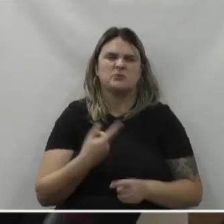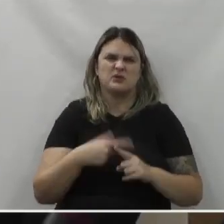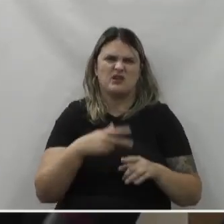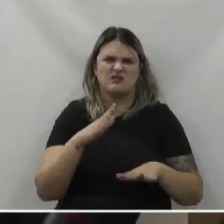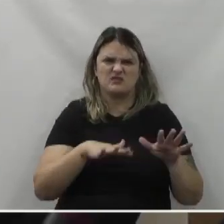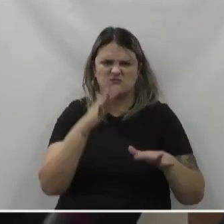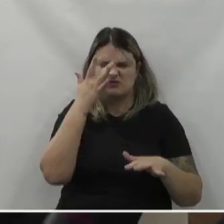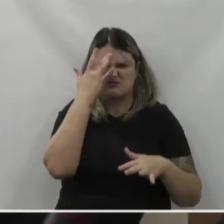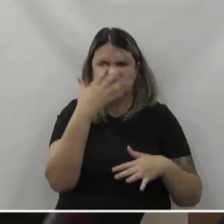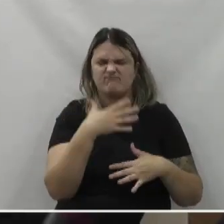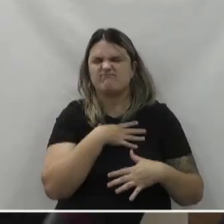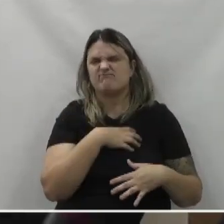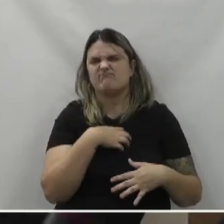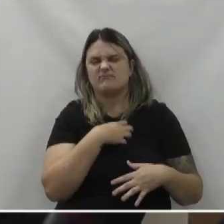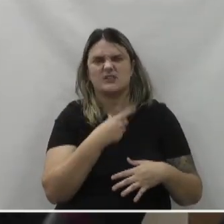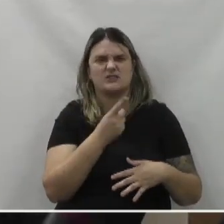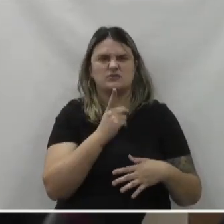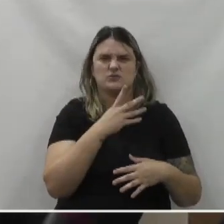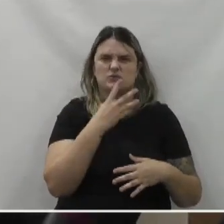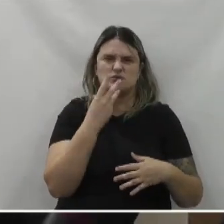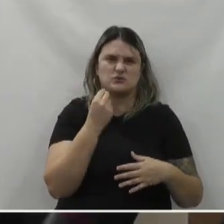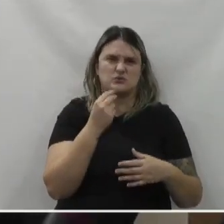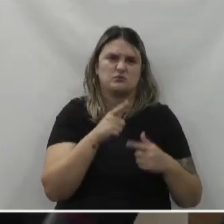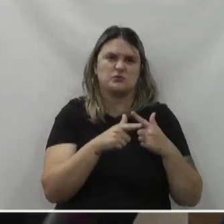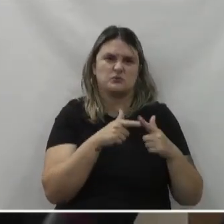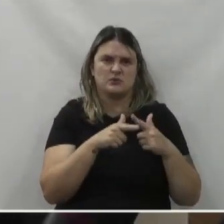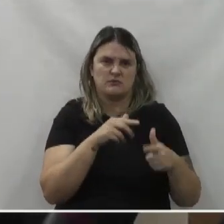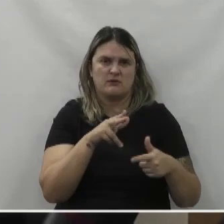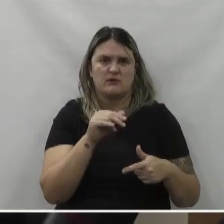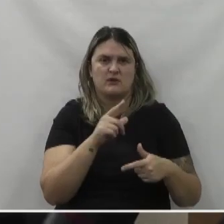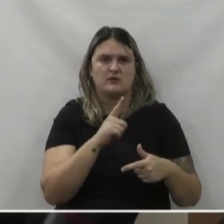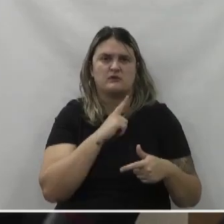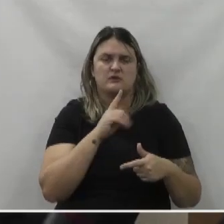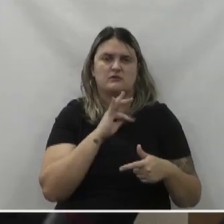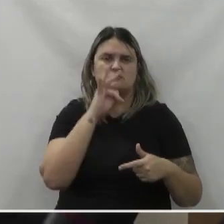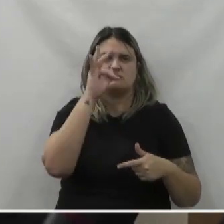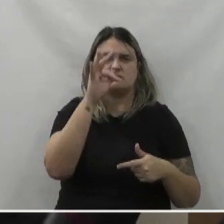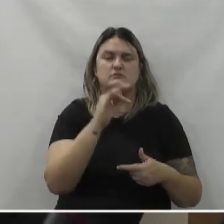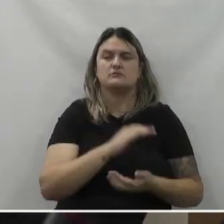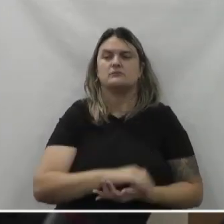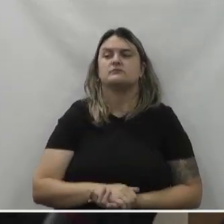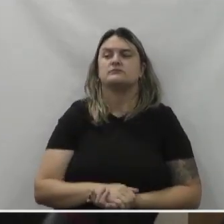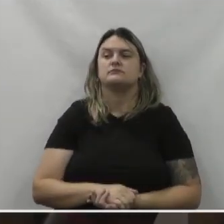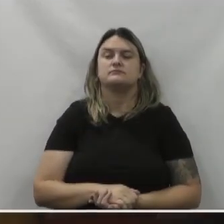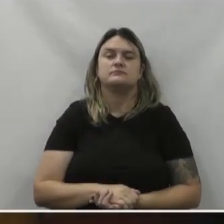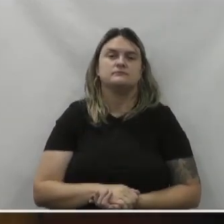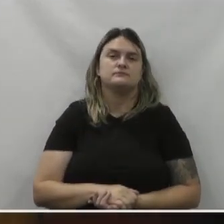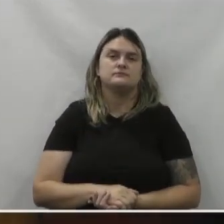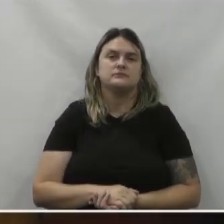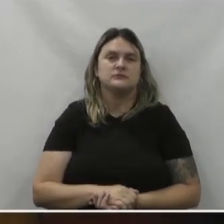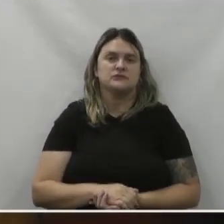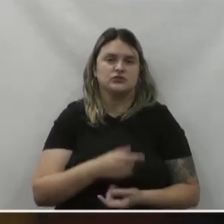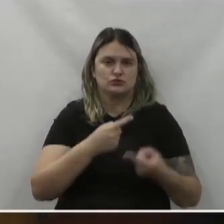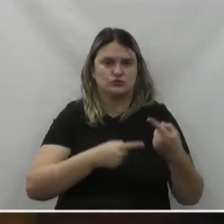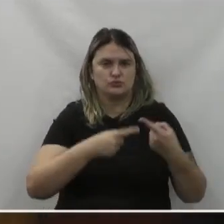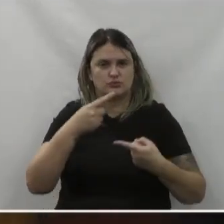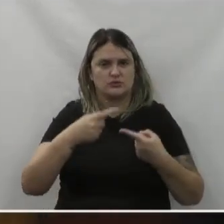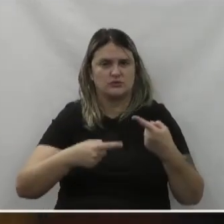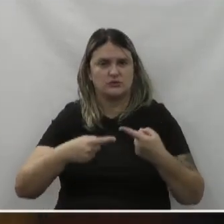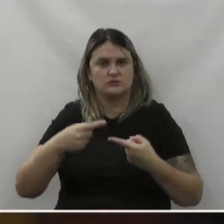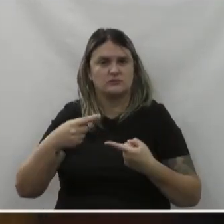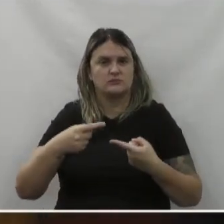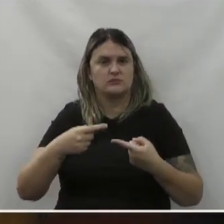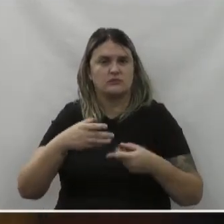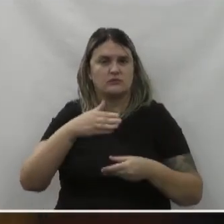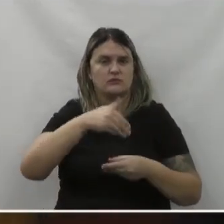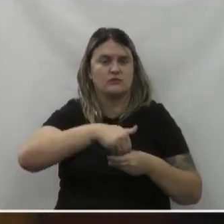desagrados aí aos nossos servidores públicos. Seria isso, presidente. Muito obrigado. Em discussão?